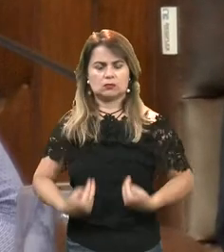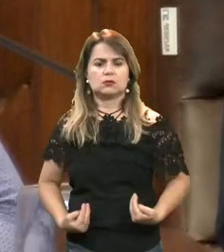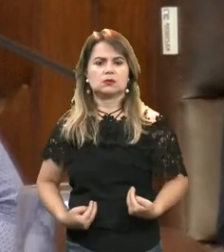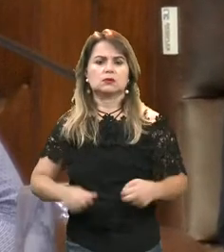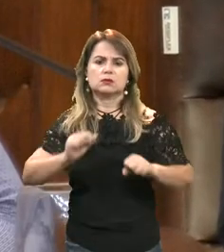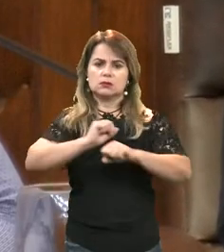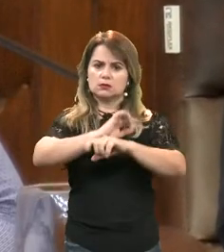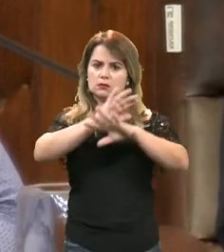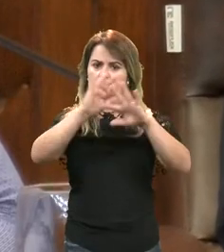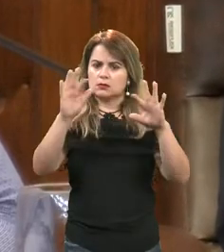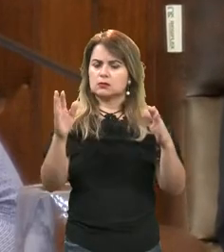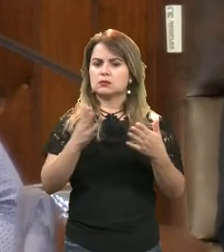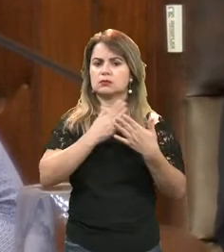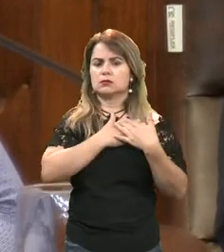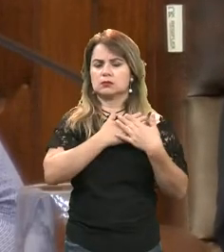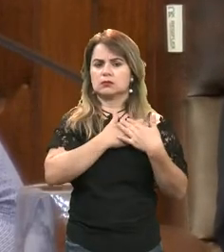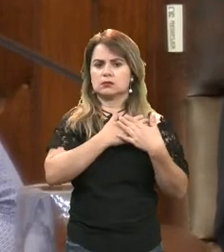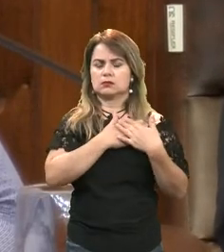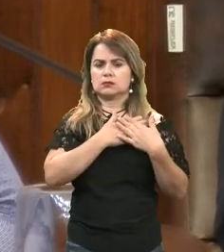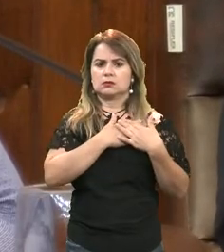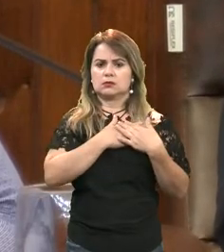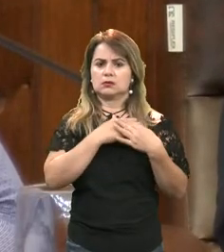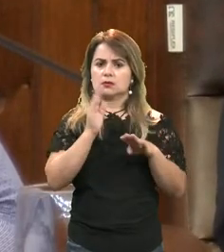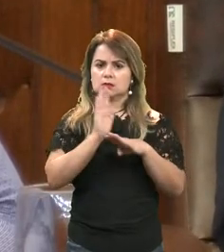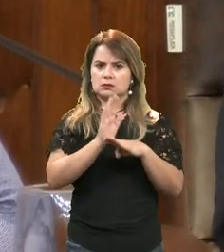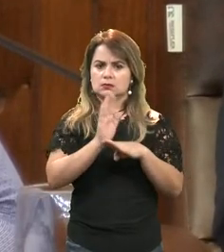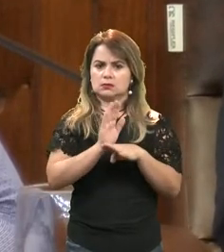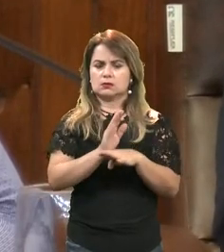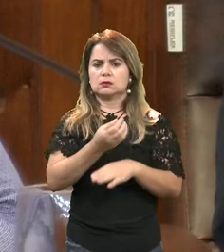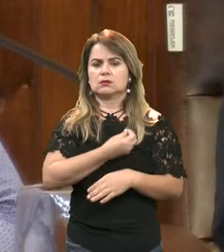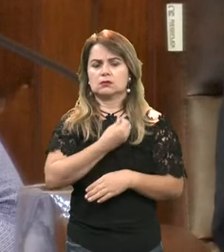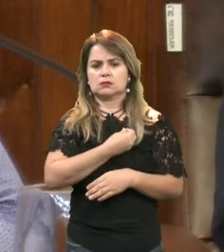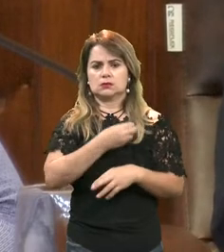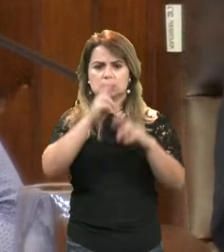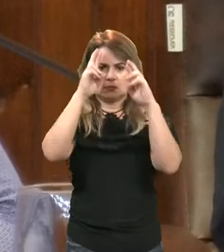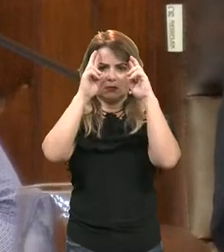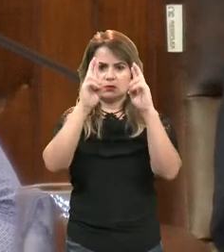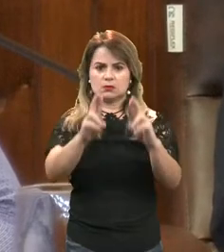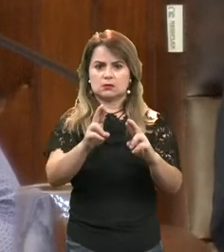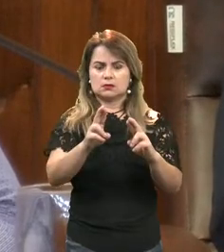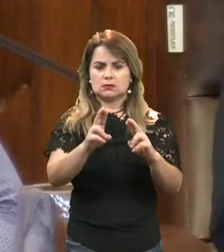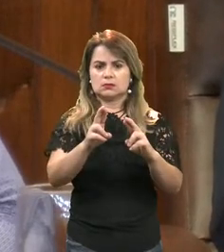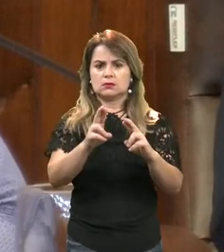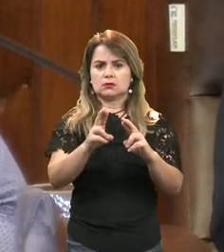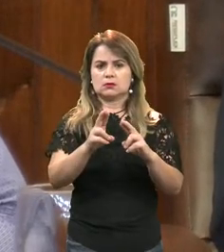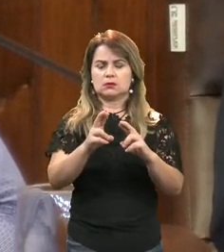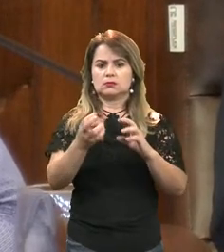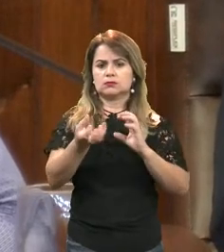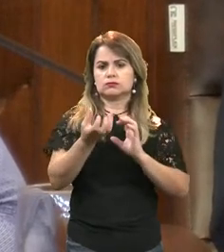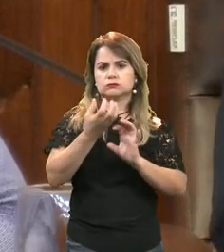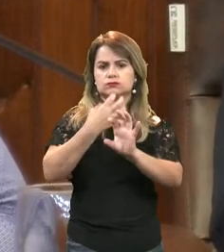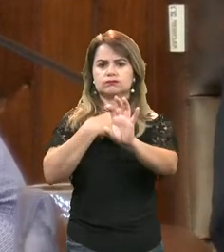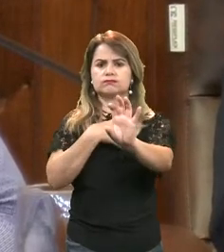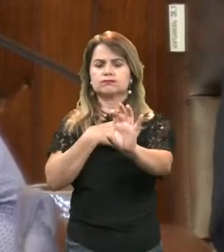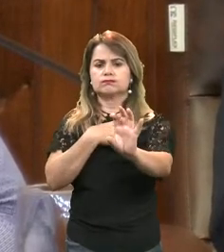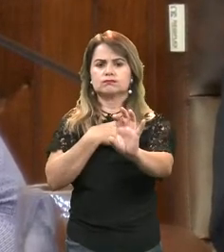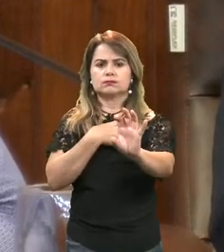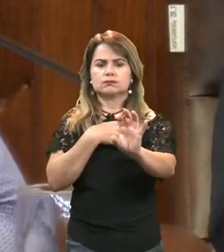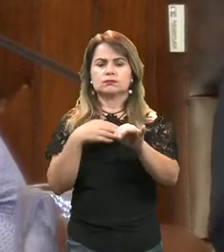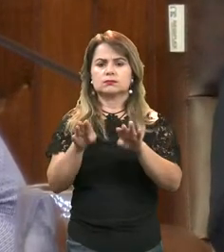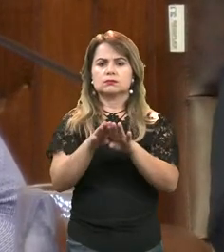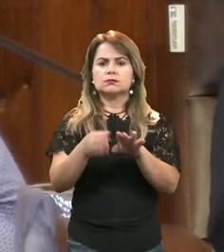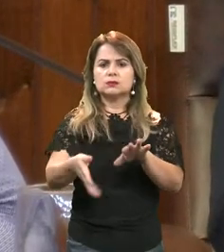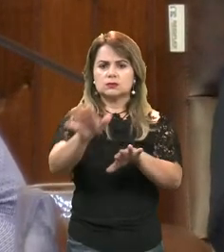engajamento, é o comprometimento, é a defesa da vida, é o respeito, a empatia, a sustentabilidade, a inclusão